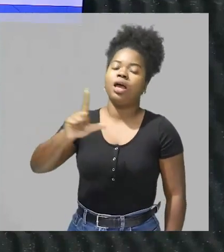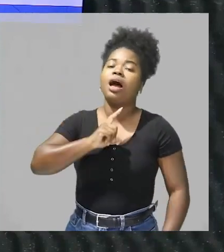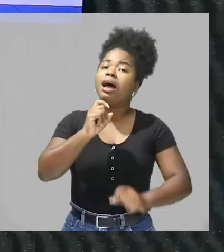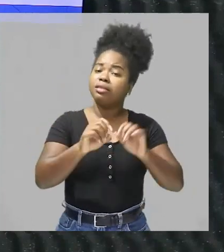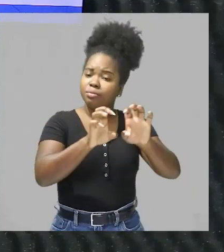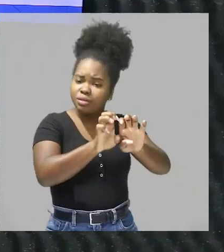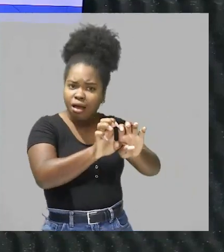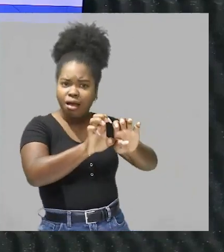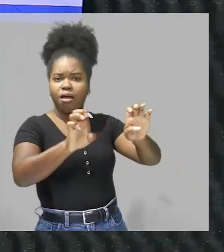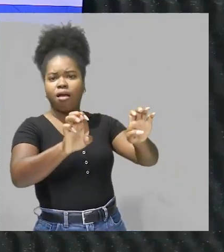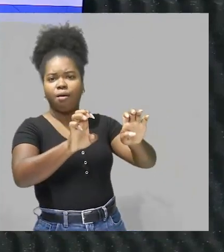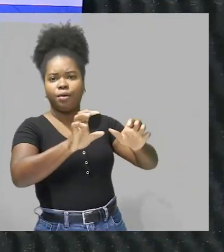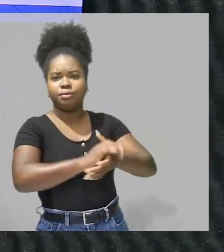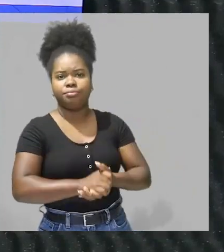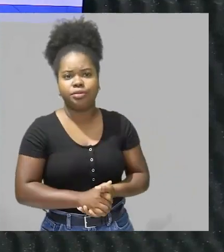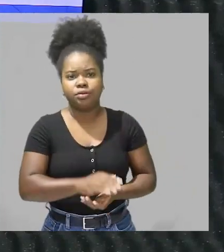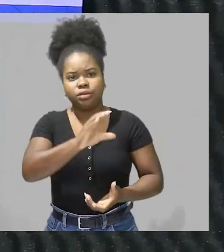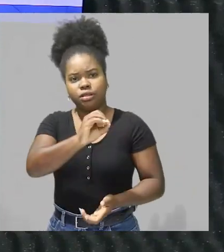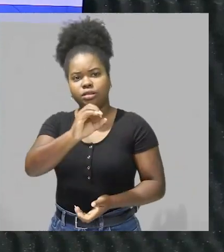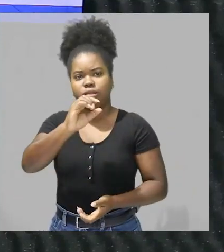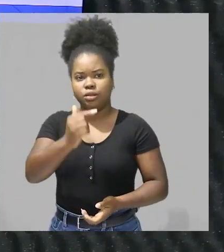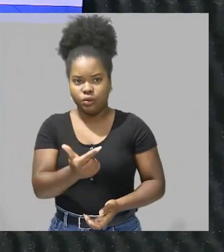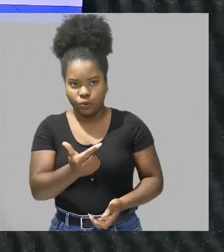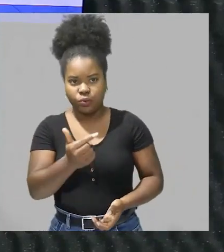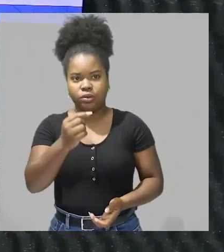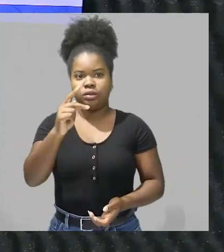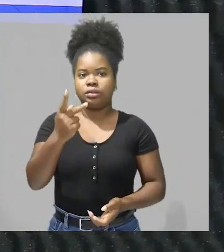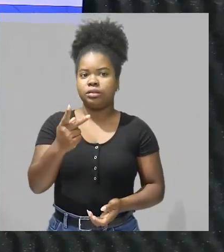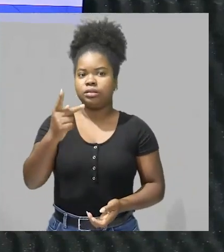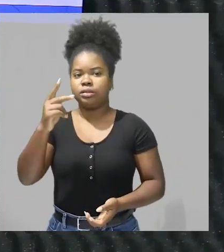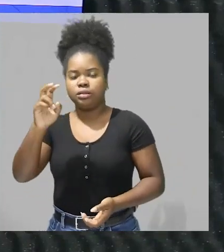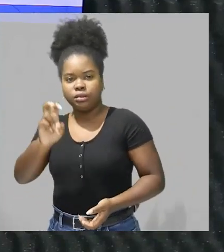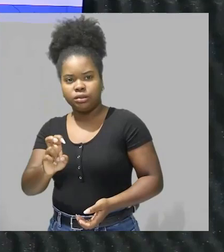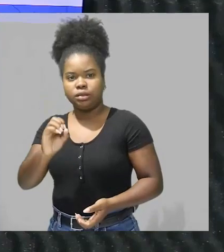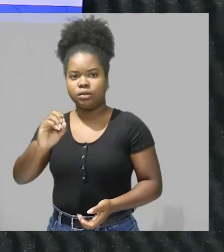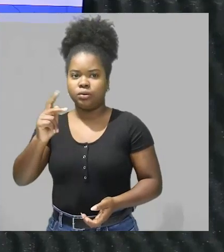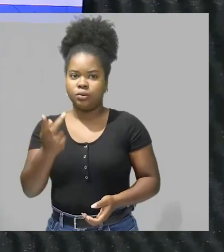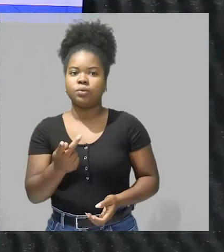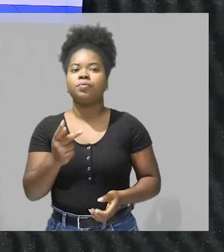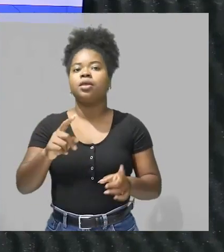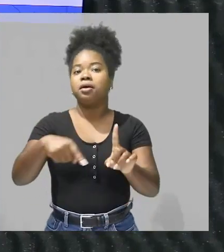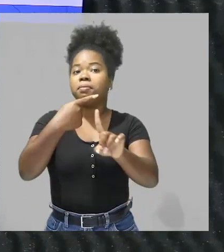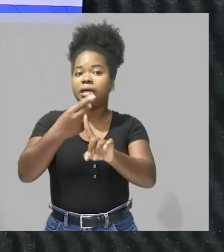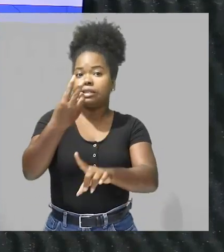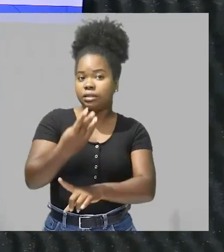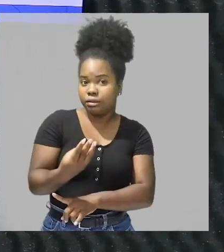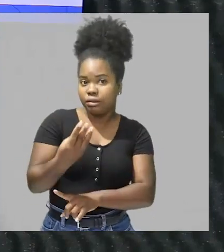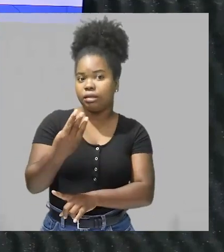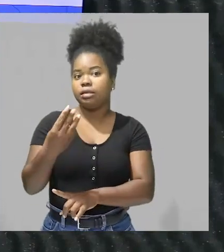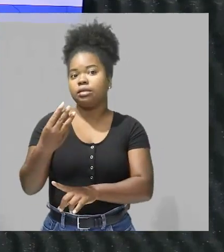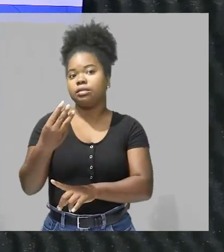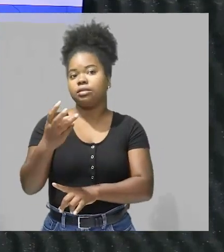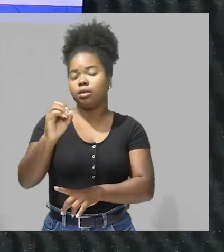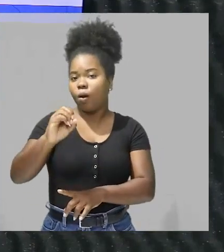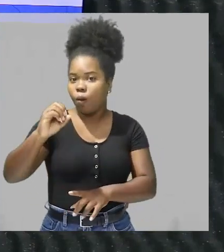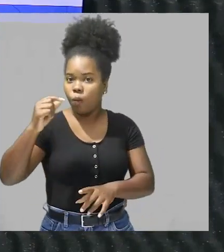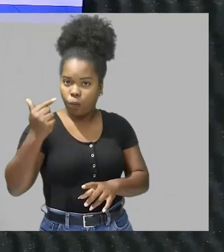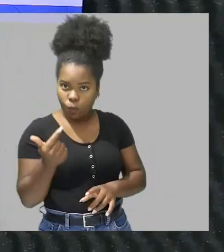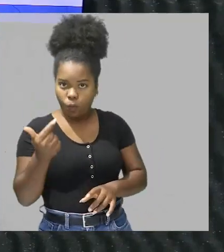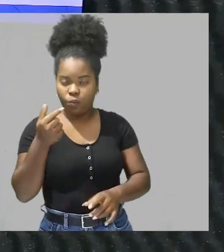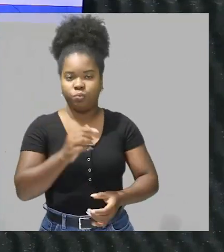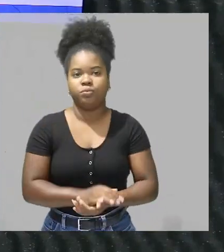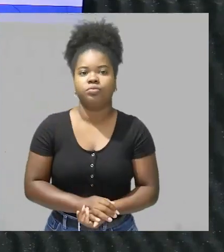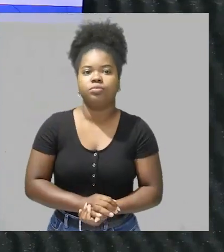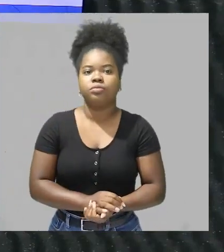para esse processo show de bola nós temos aqui o etanol que vai interagir vai reagir se combinar com o